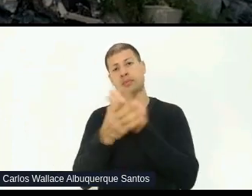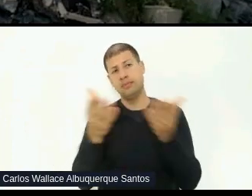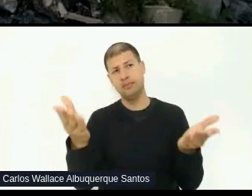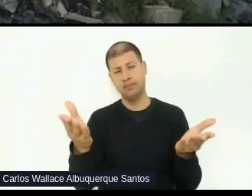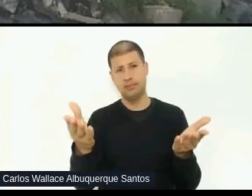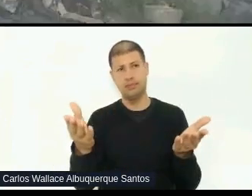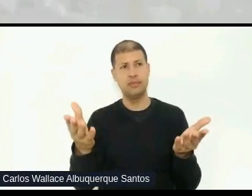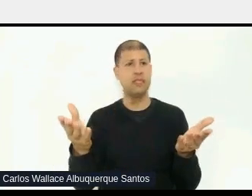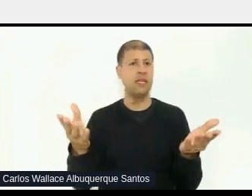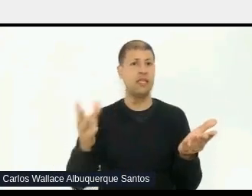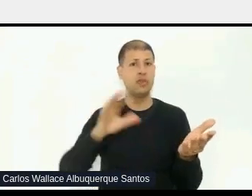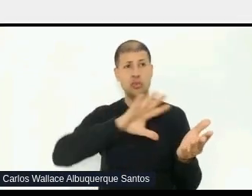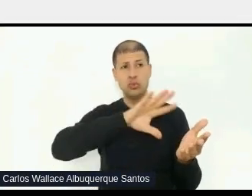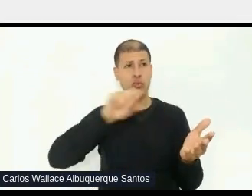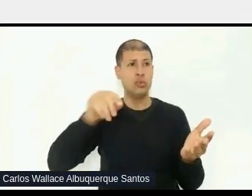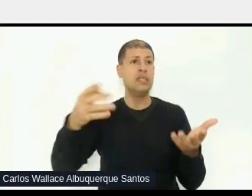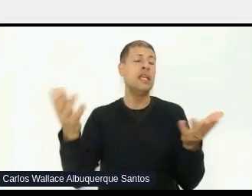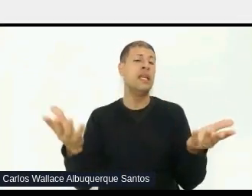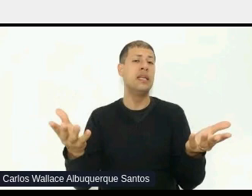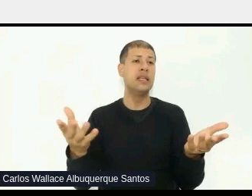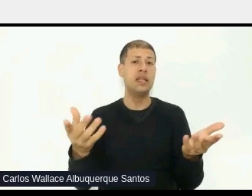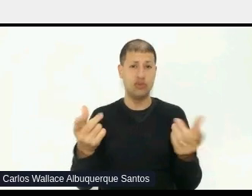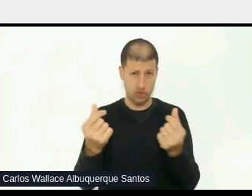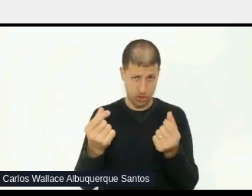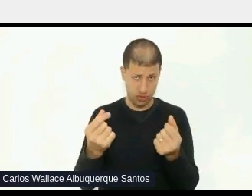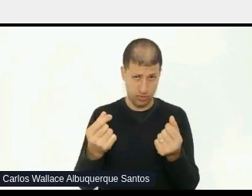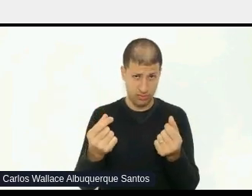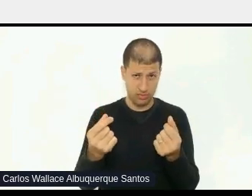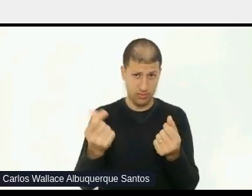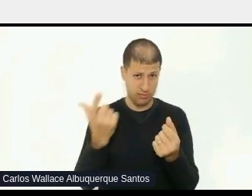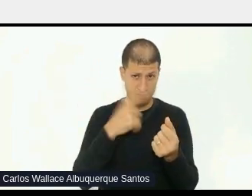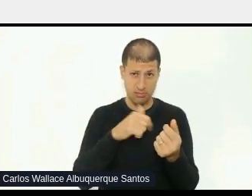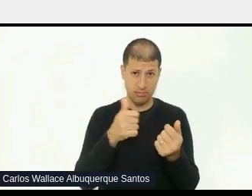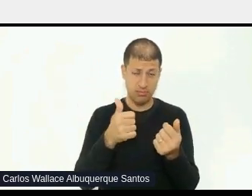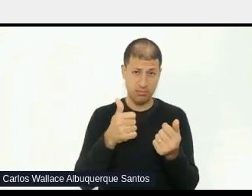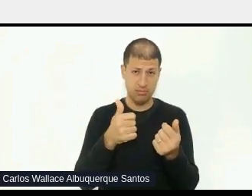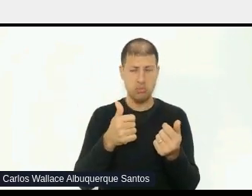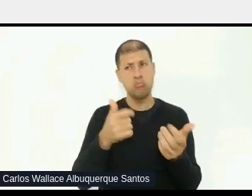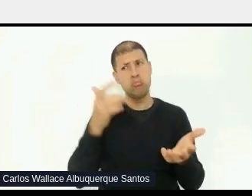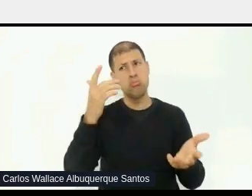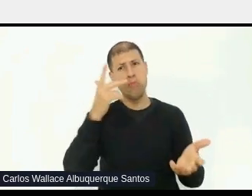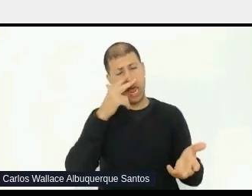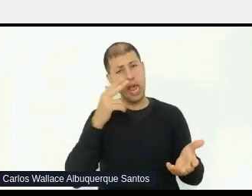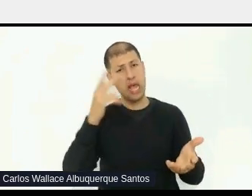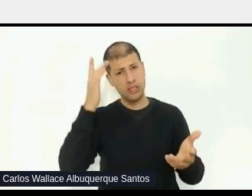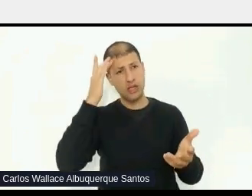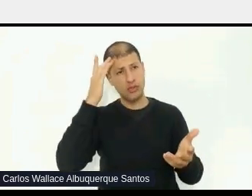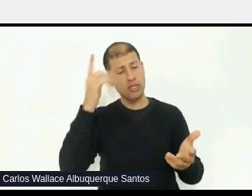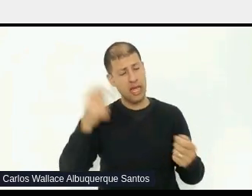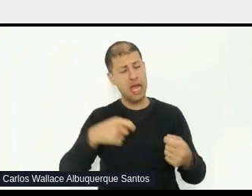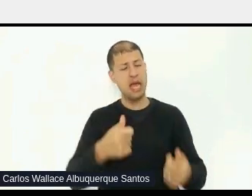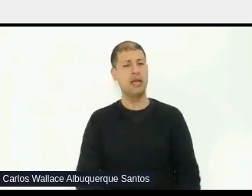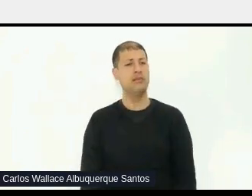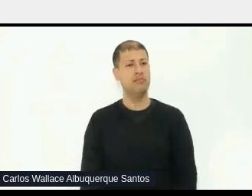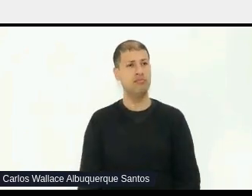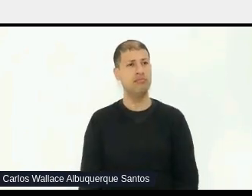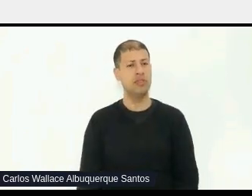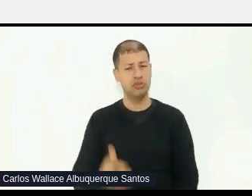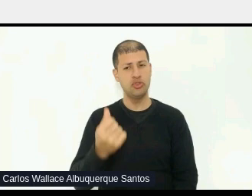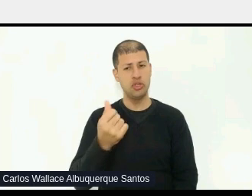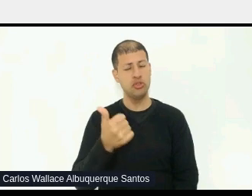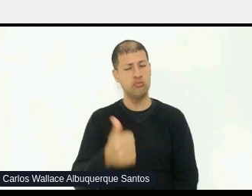isso aqui que eu falei, e aí? Dá dinheiro? Eu acho que dá. Eu acho que dá. Tá